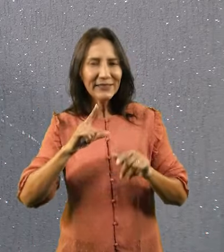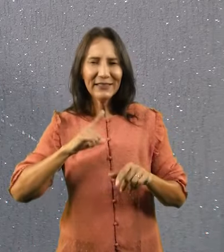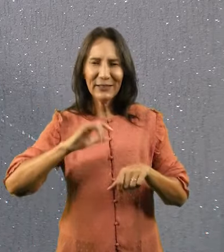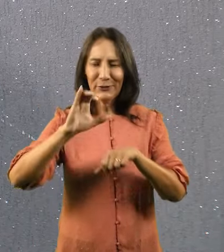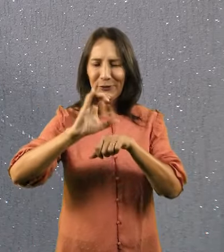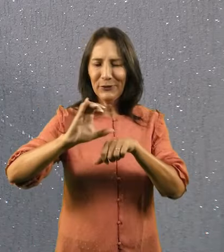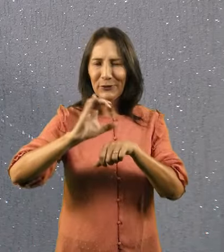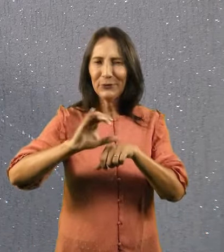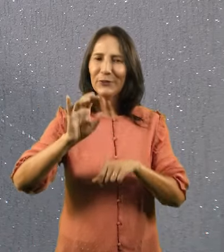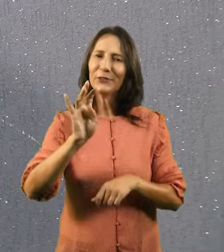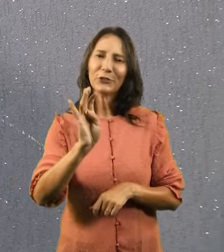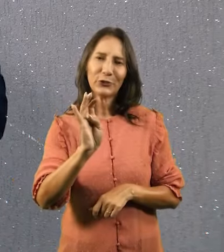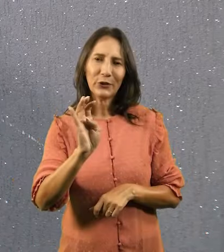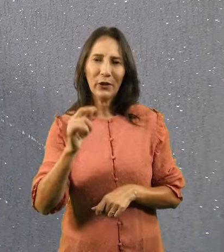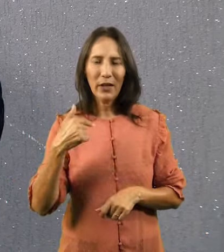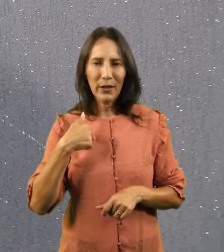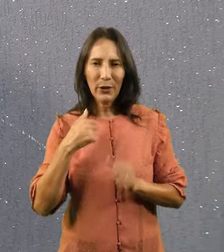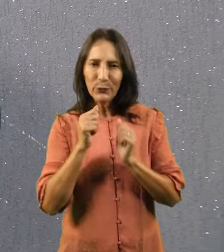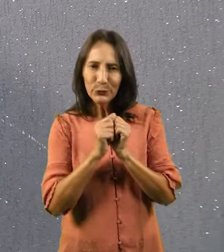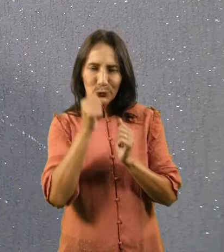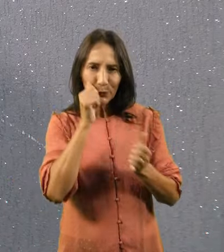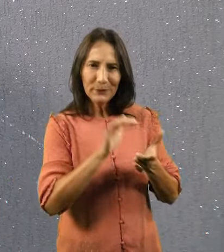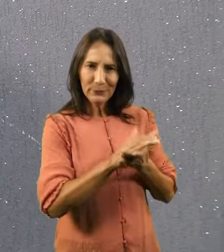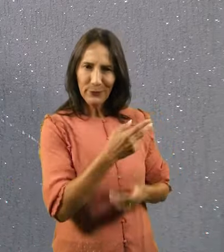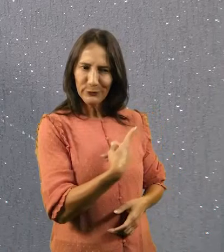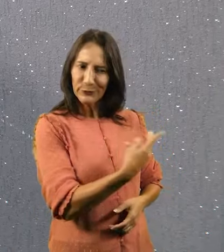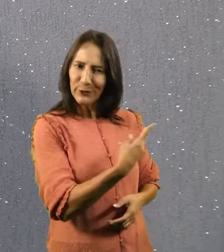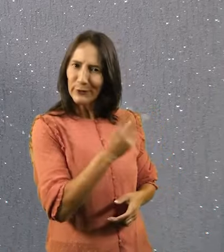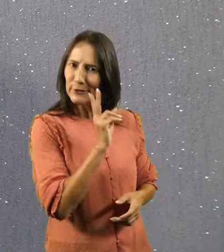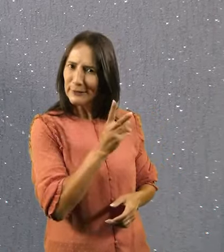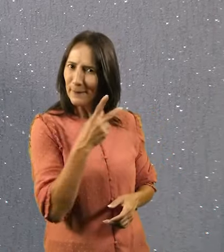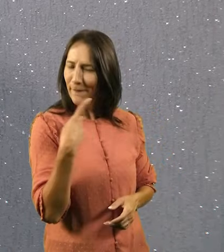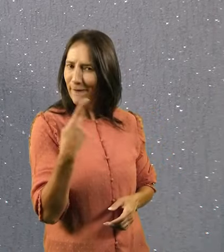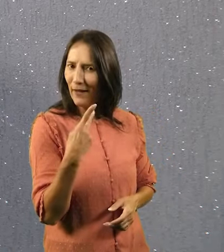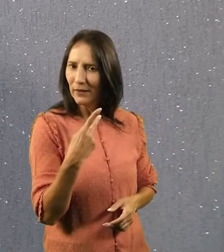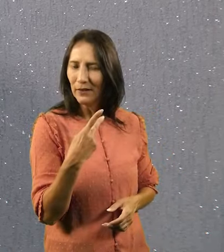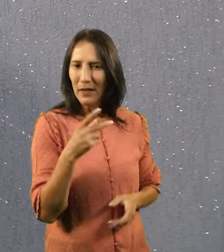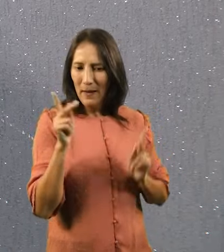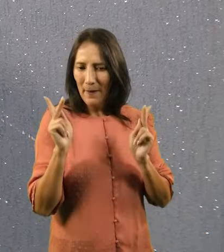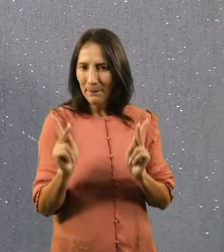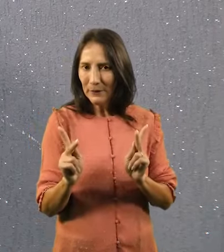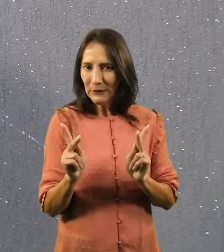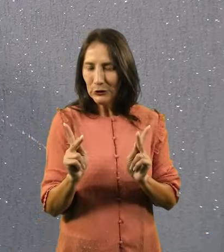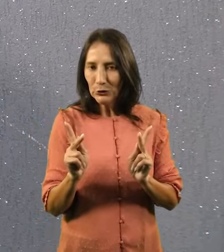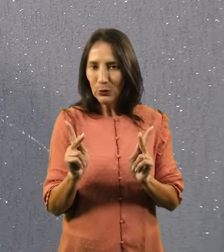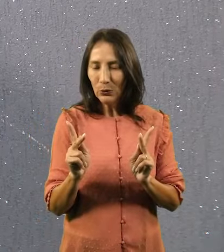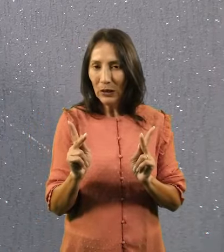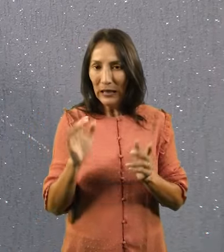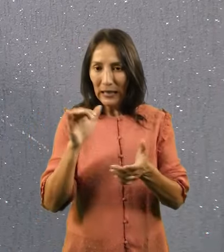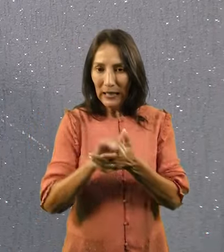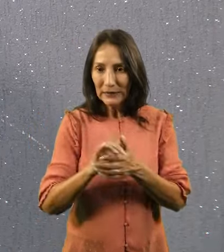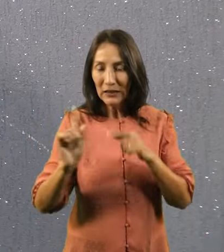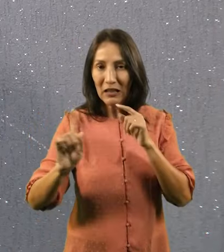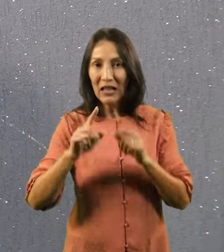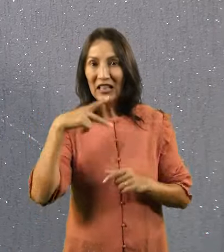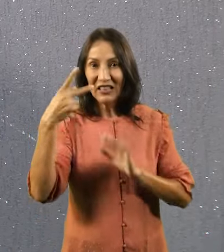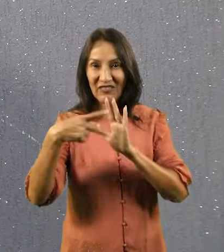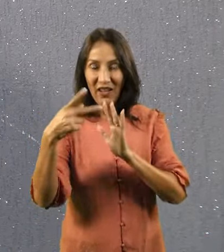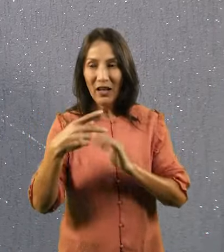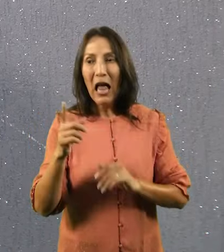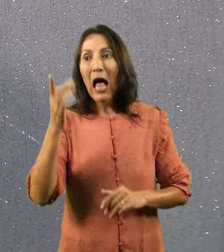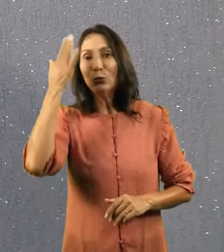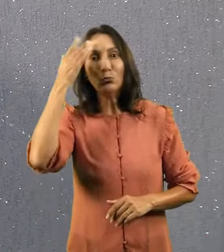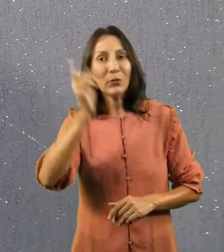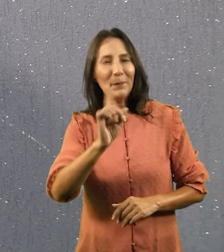de Pastores. Eu e minha esposa, nós sempre falamos isso: ninguém casa enganado e ninguém muda ninguém. Quando nós